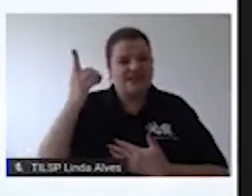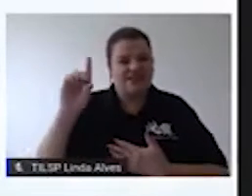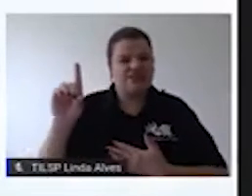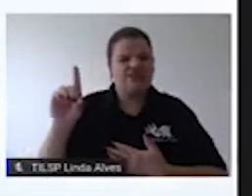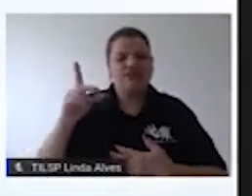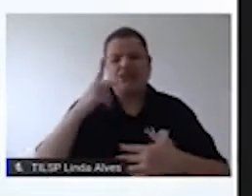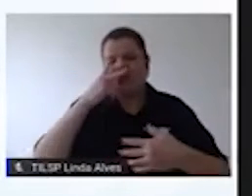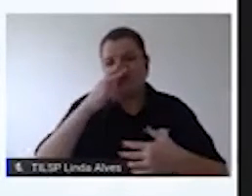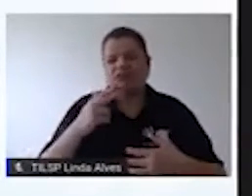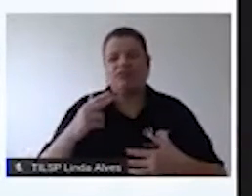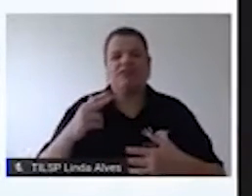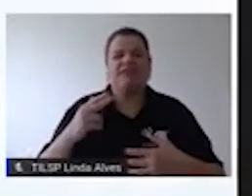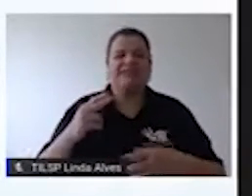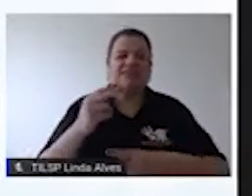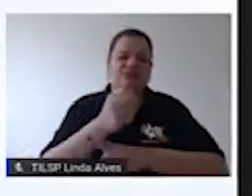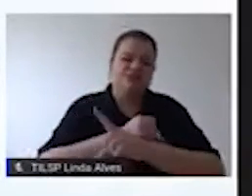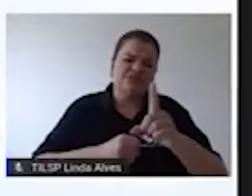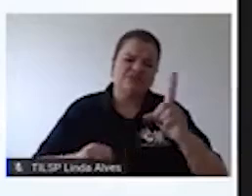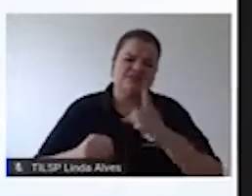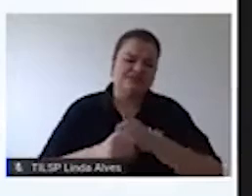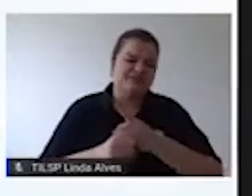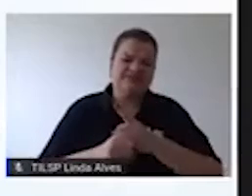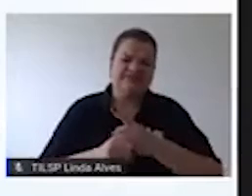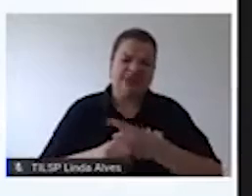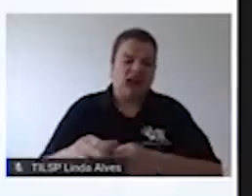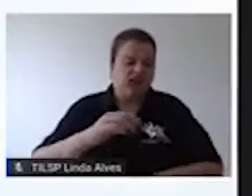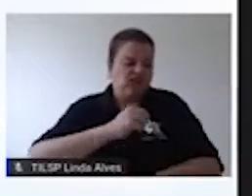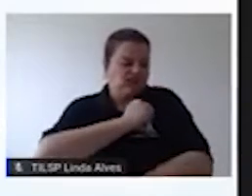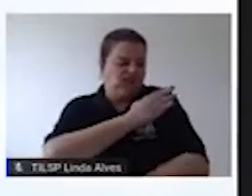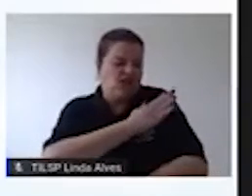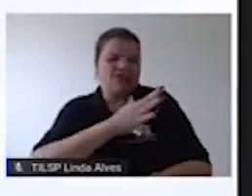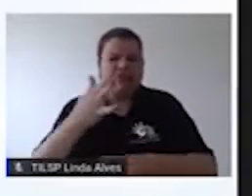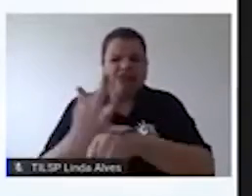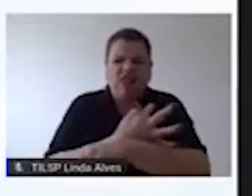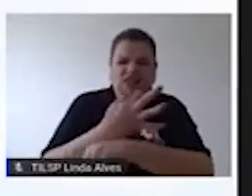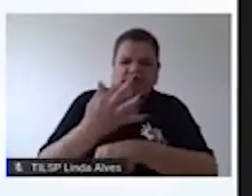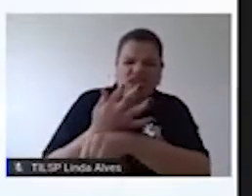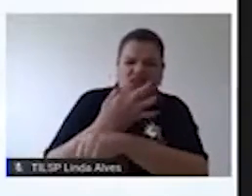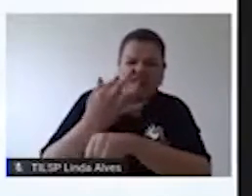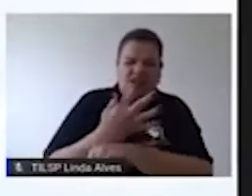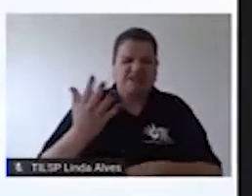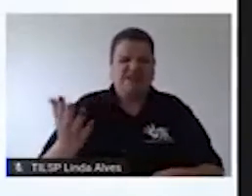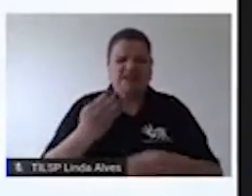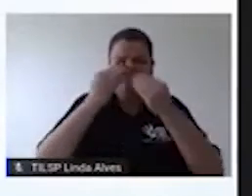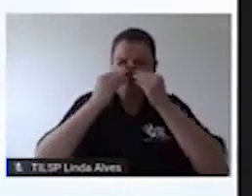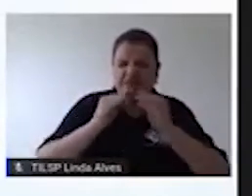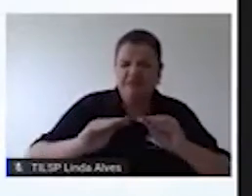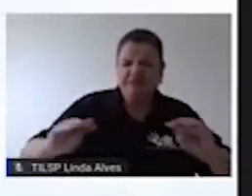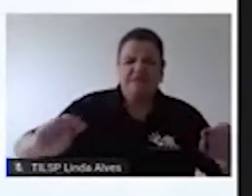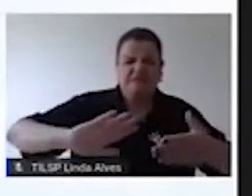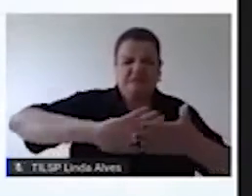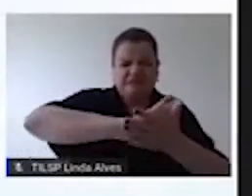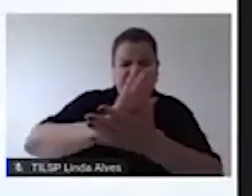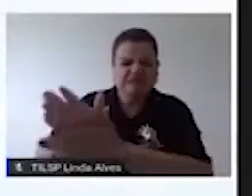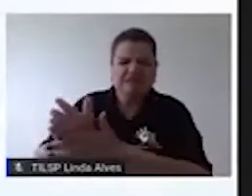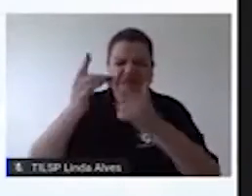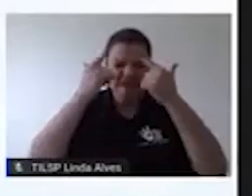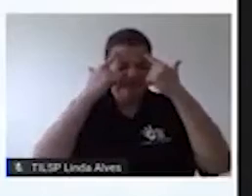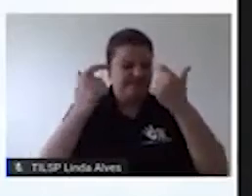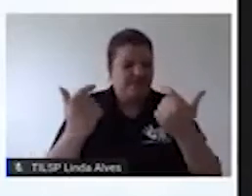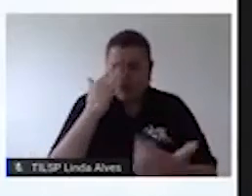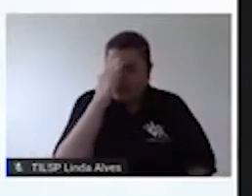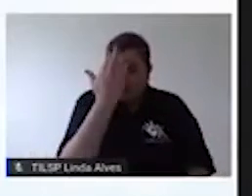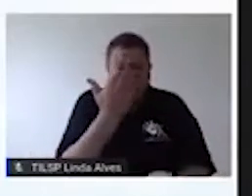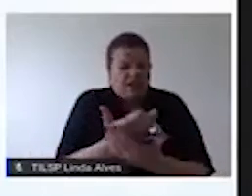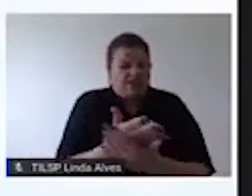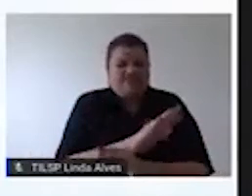eu não acredito numa sociedade que viva pela intolerância, né, e pela discriminação e pela violência, né?